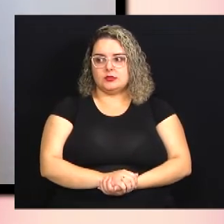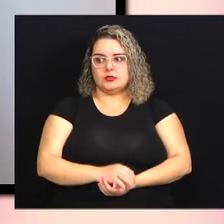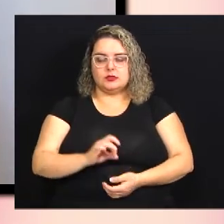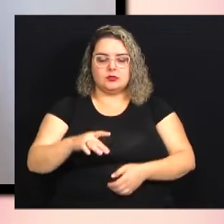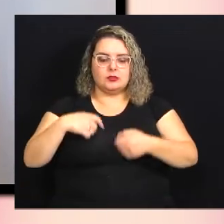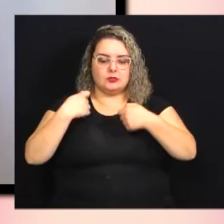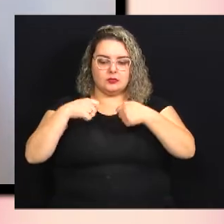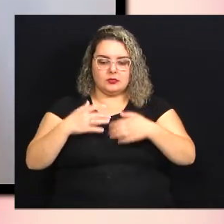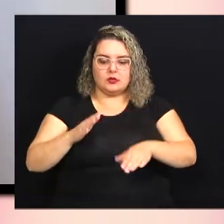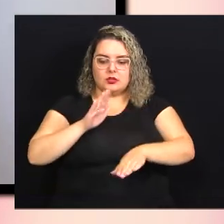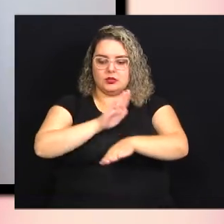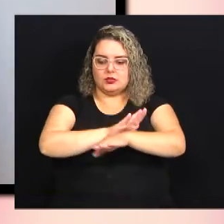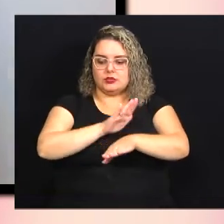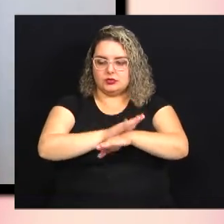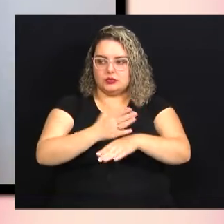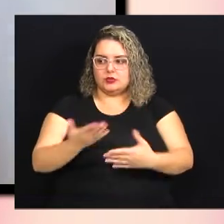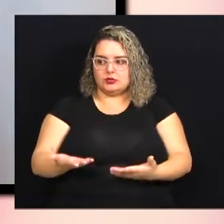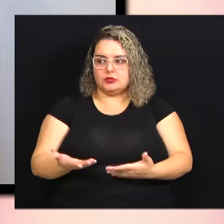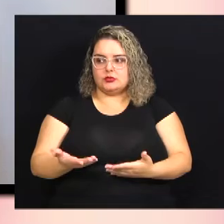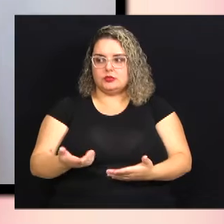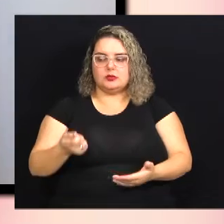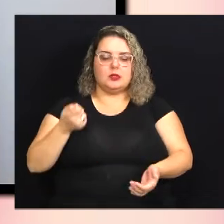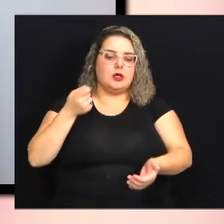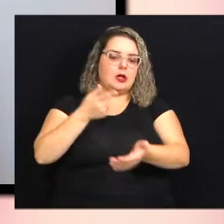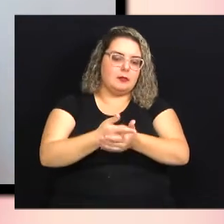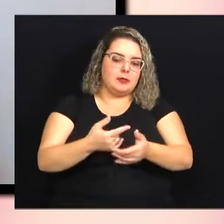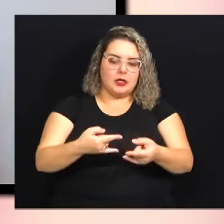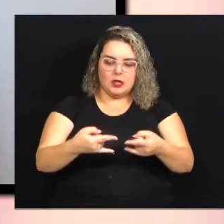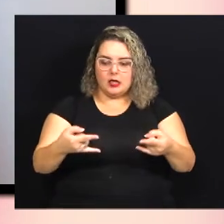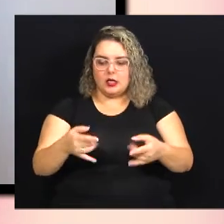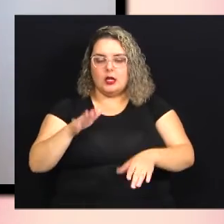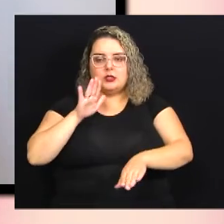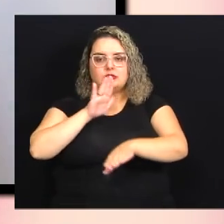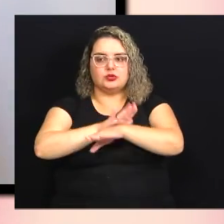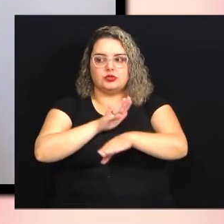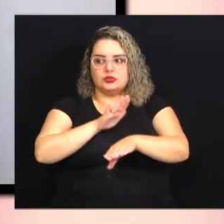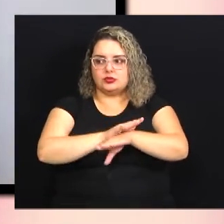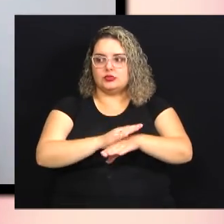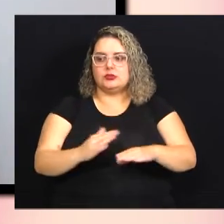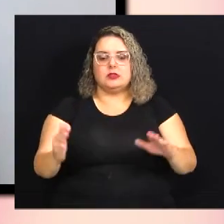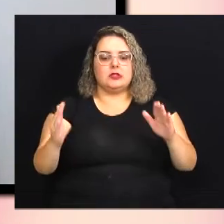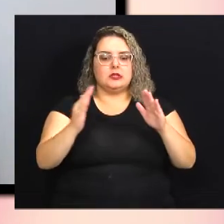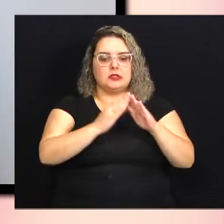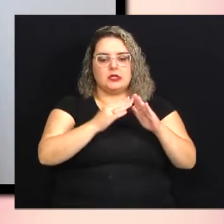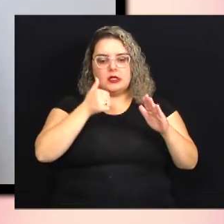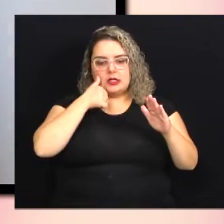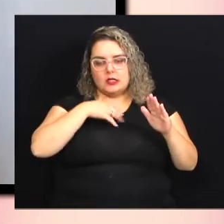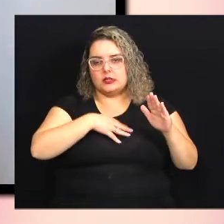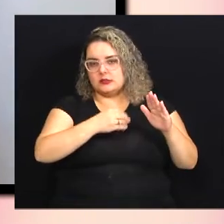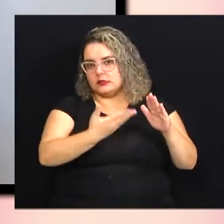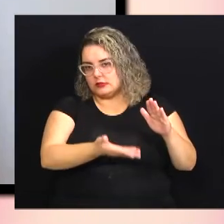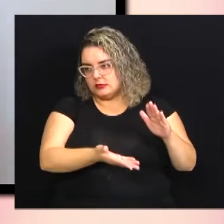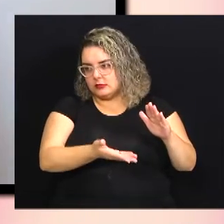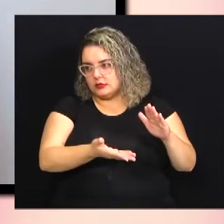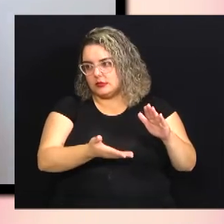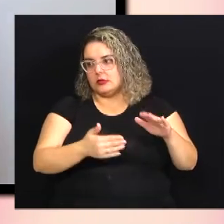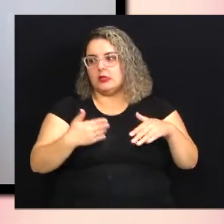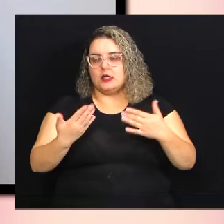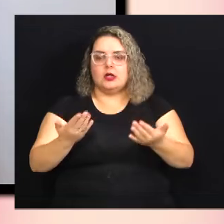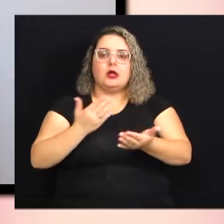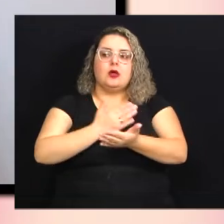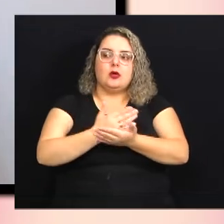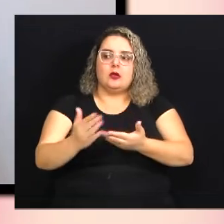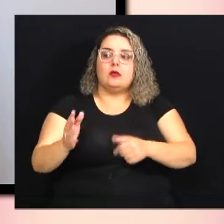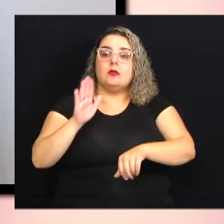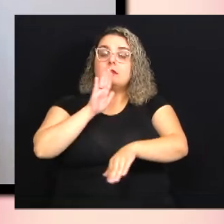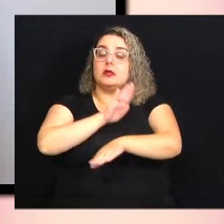precisa ajudar a pagar conta, ajudar a ir até a casa da filha, né? Aí você começa